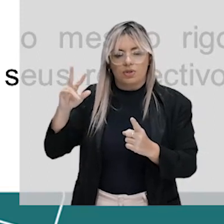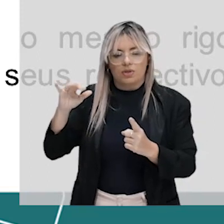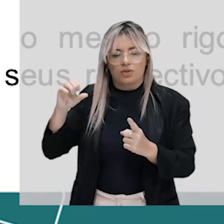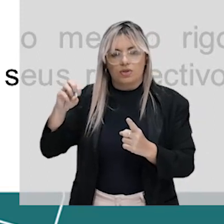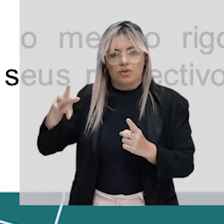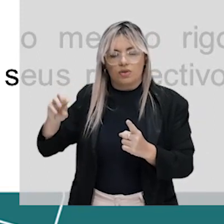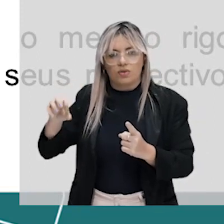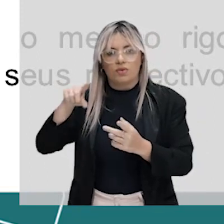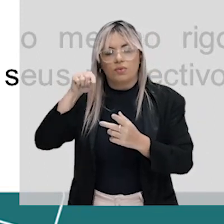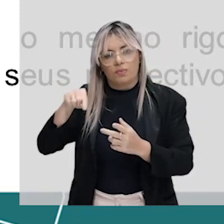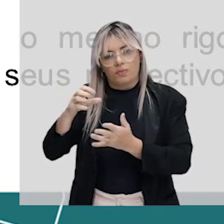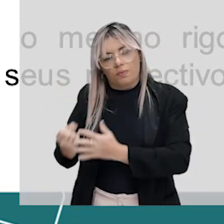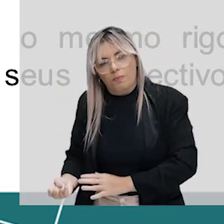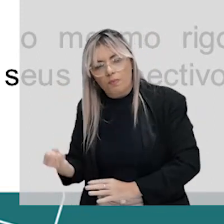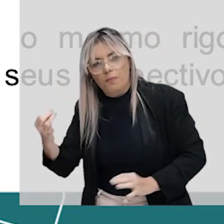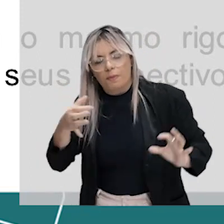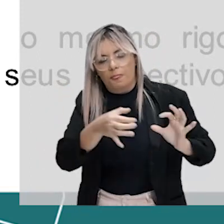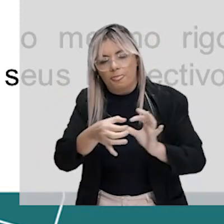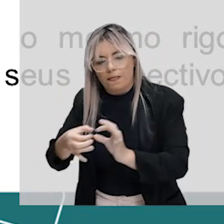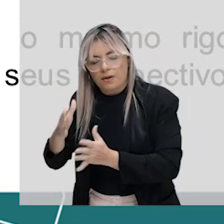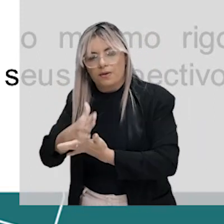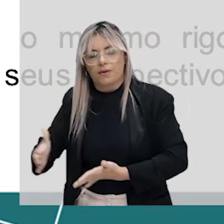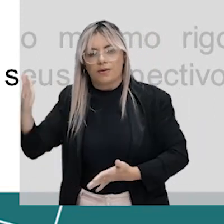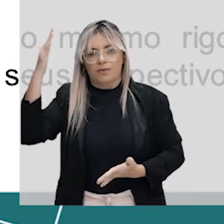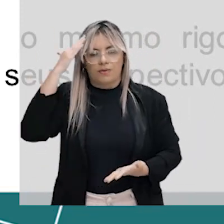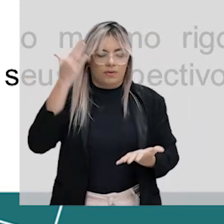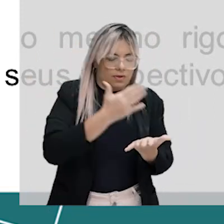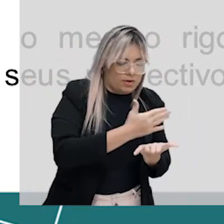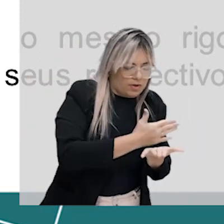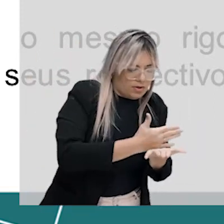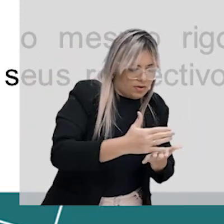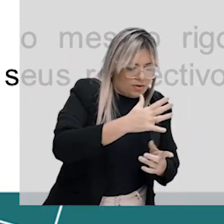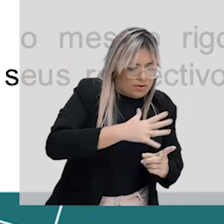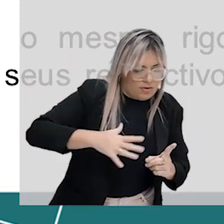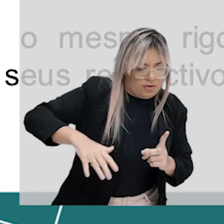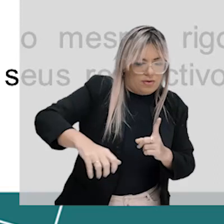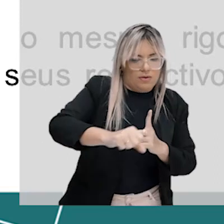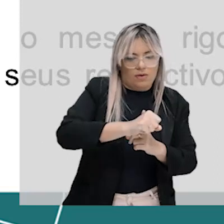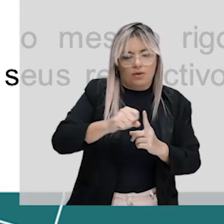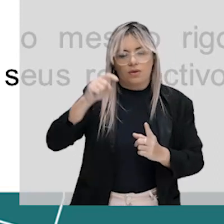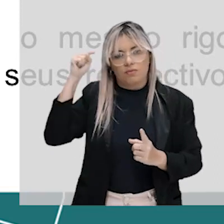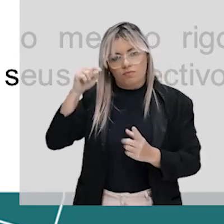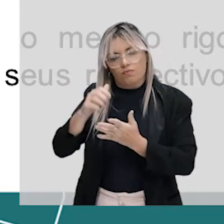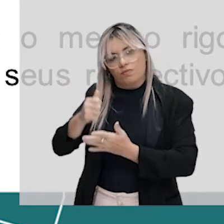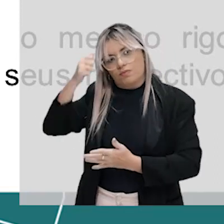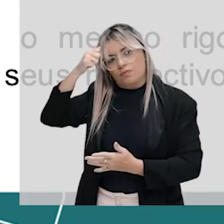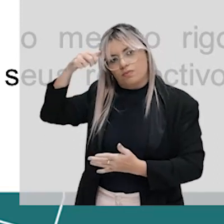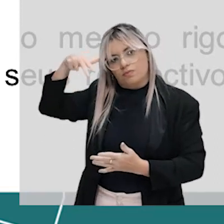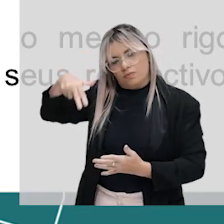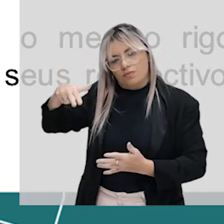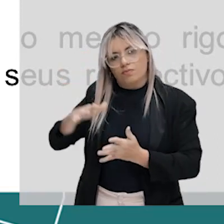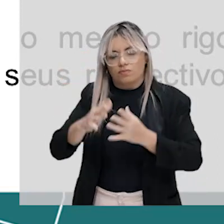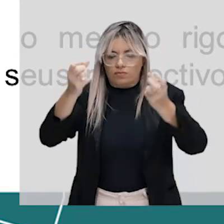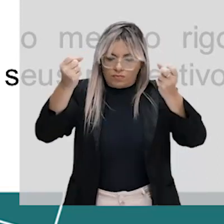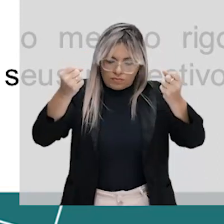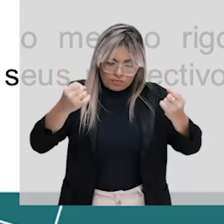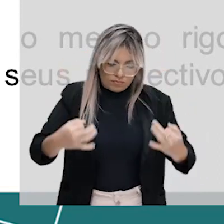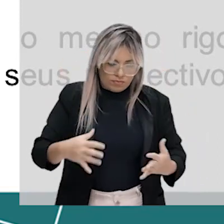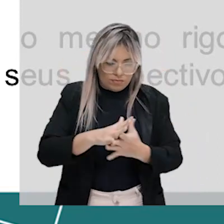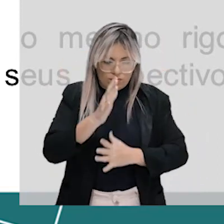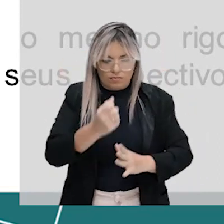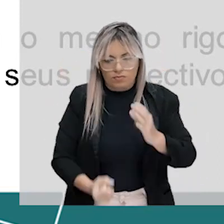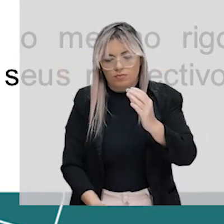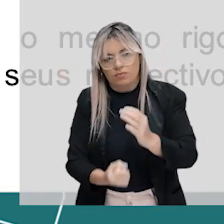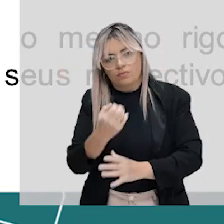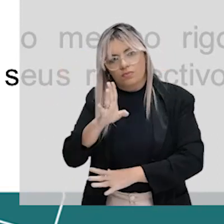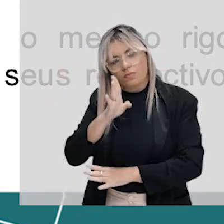mais importante para a gente compreender o começo da sociologia. E Comte, como eu te falei, foi o fundador